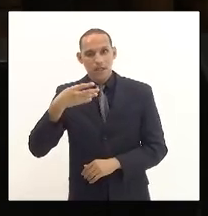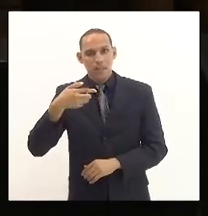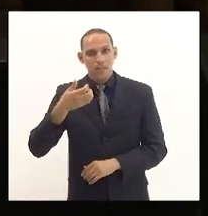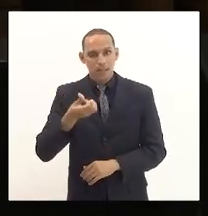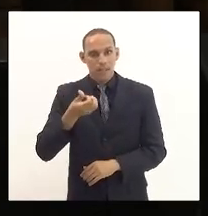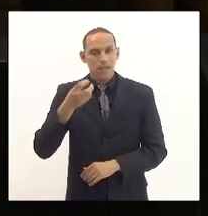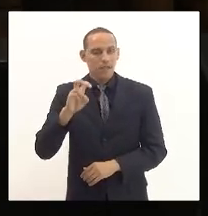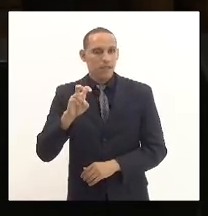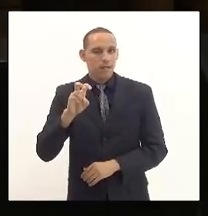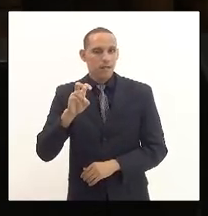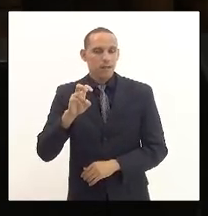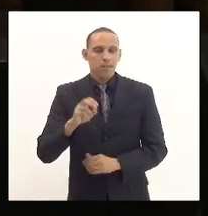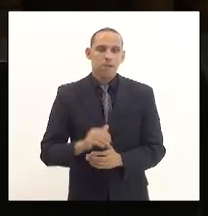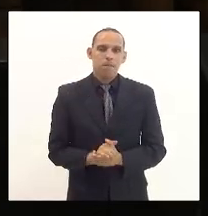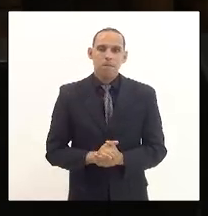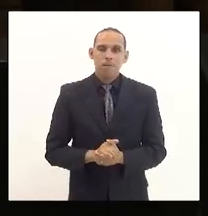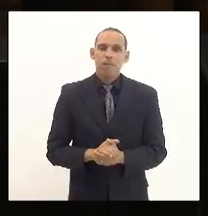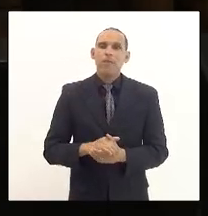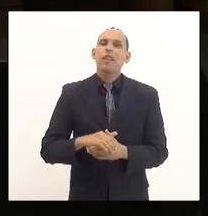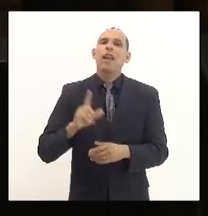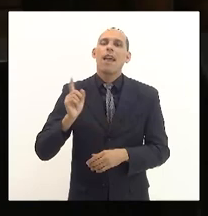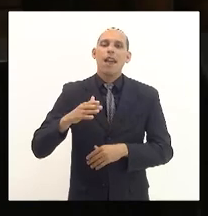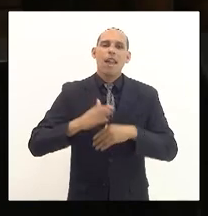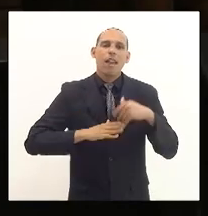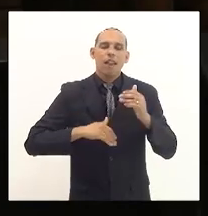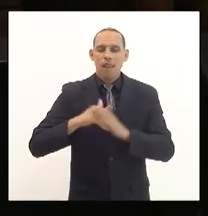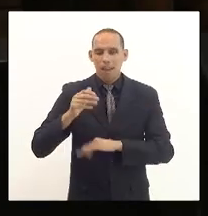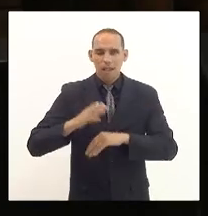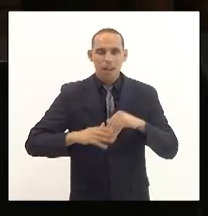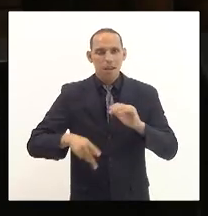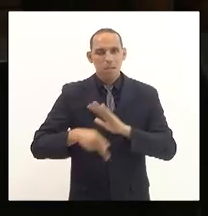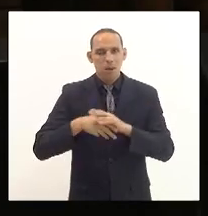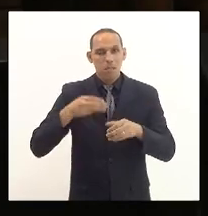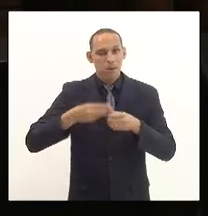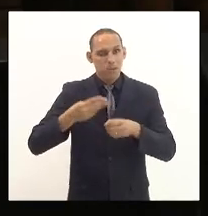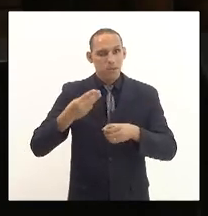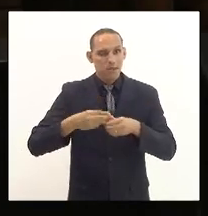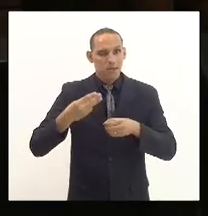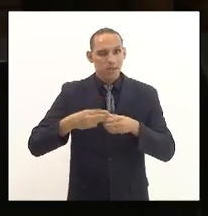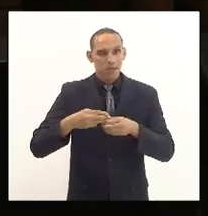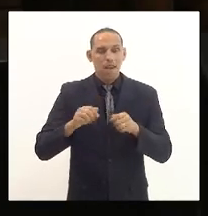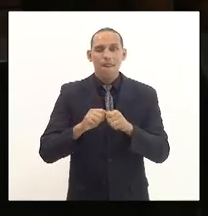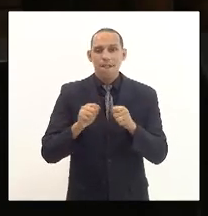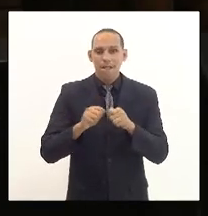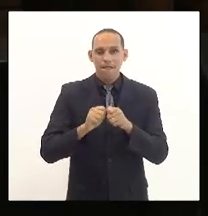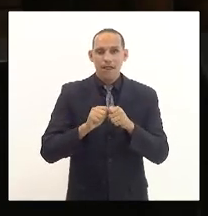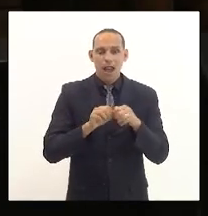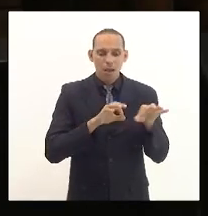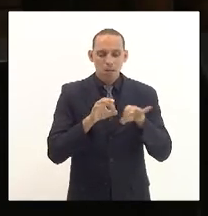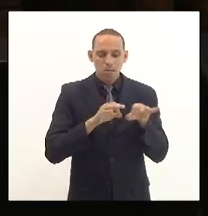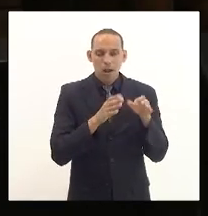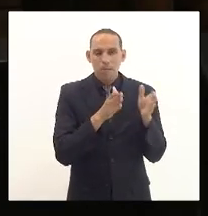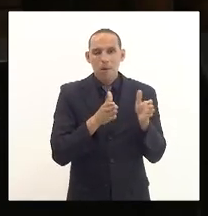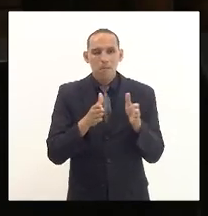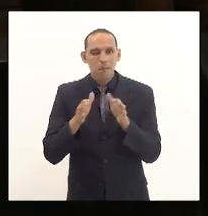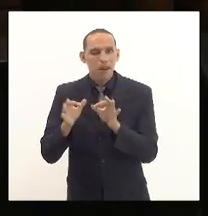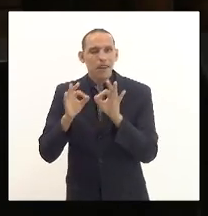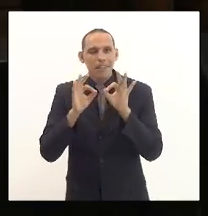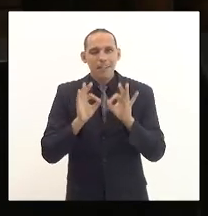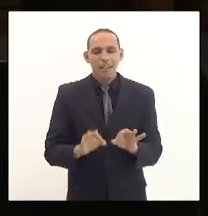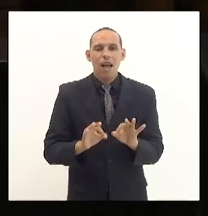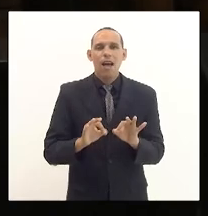13.465 é competência dois municípios fazerem a regularização fundiária